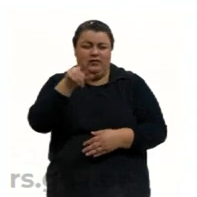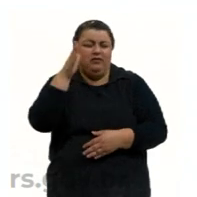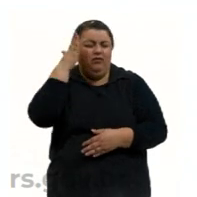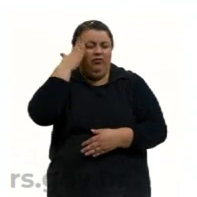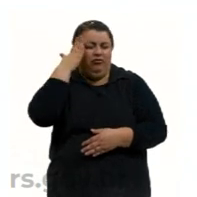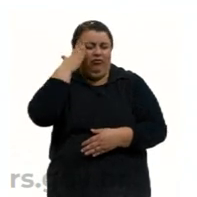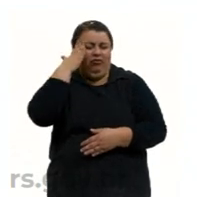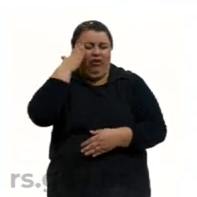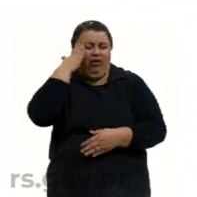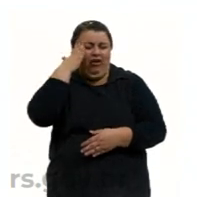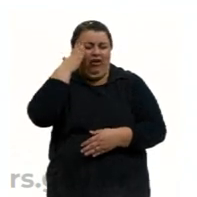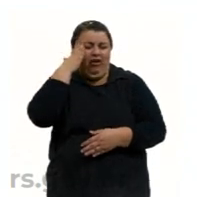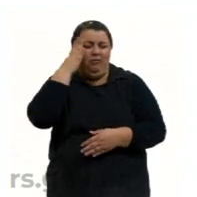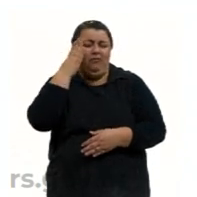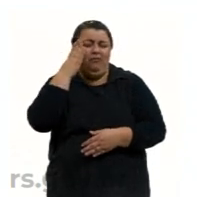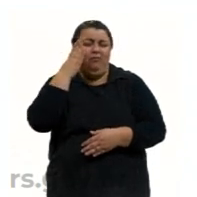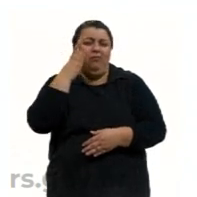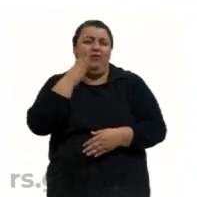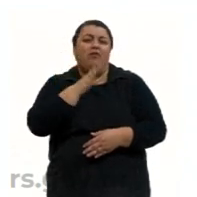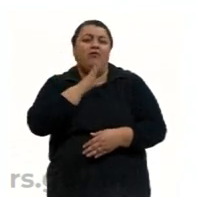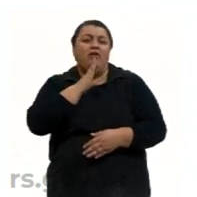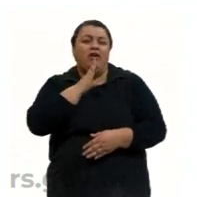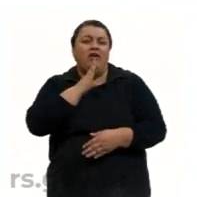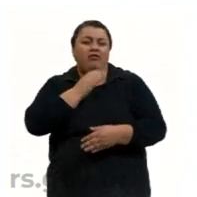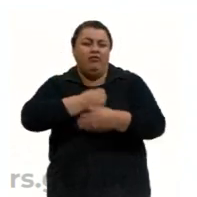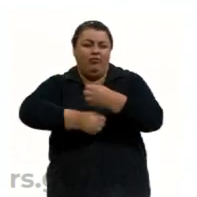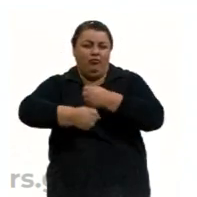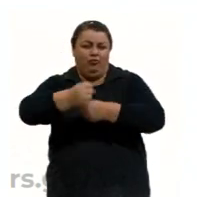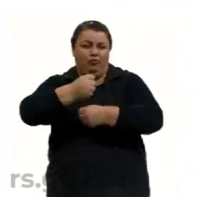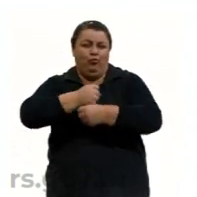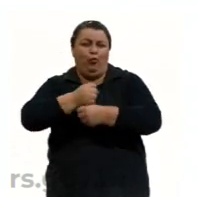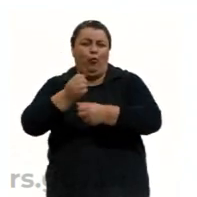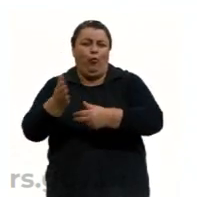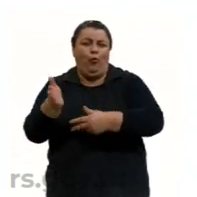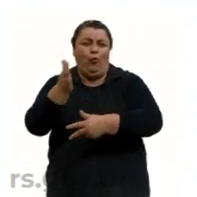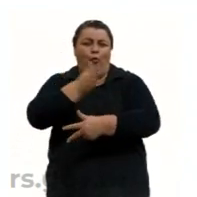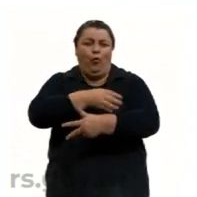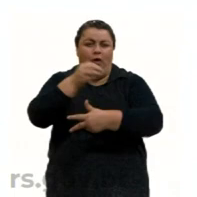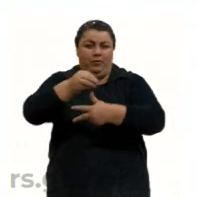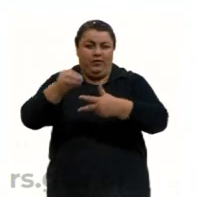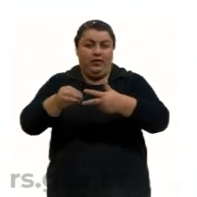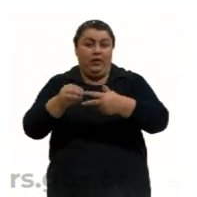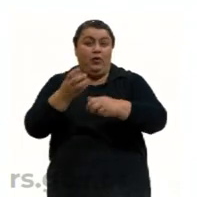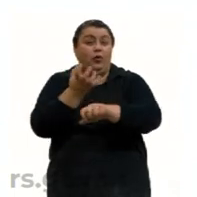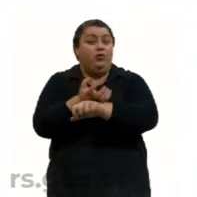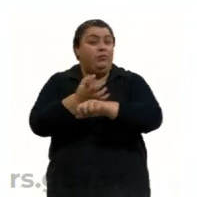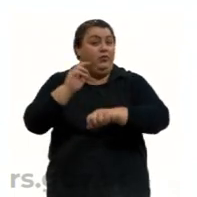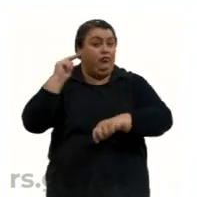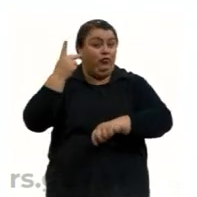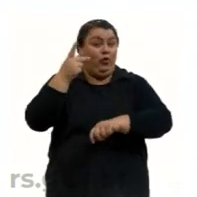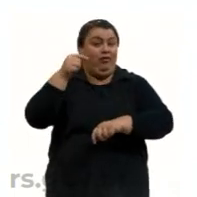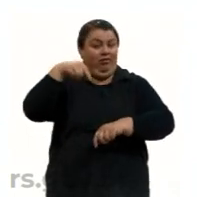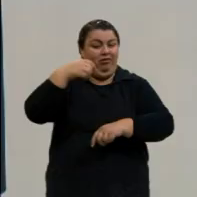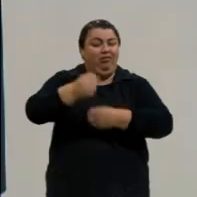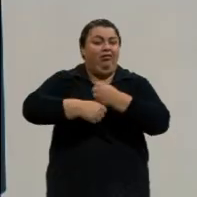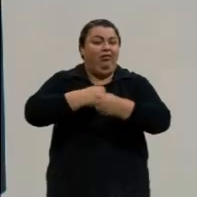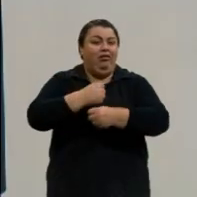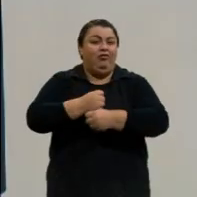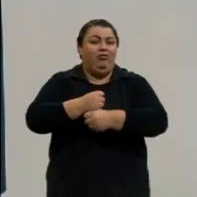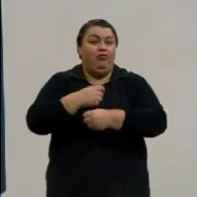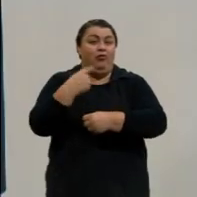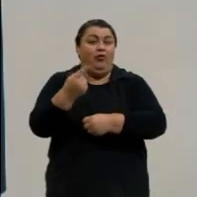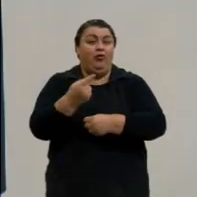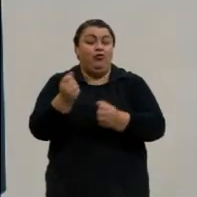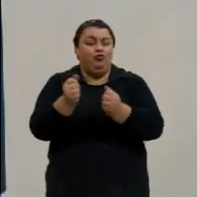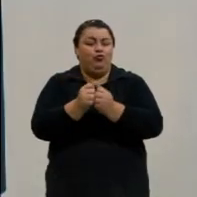de vocês já me e me viram no Enem do ano passado prendo no passado com o componente curricular de história esse ano estou aqui então